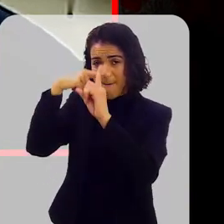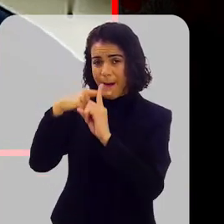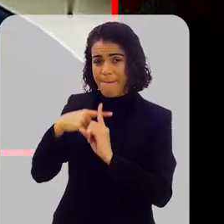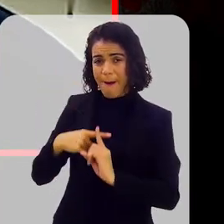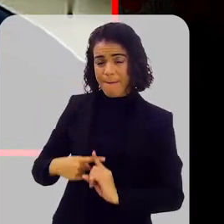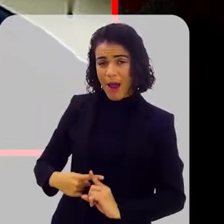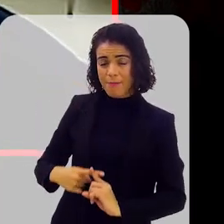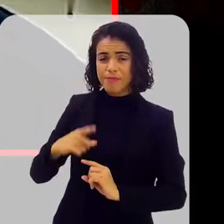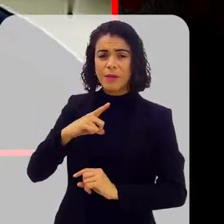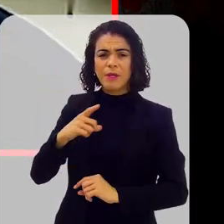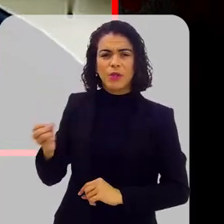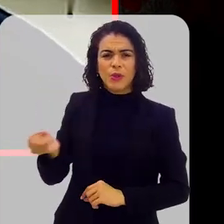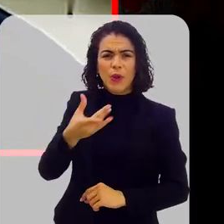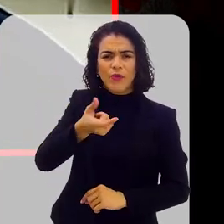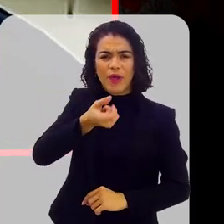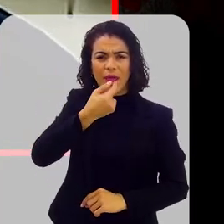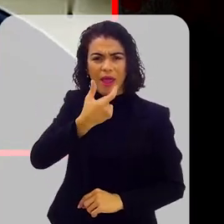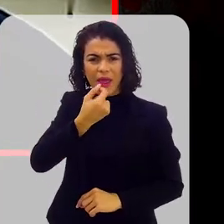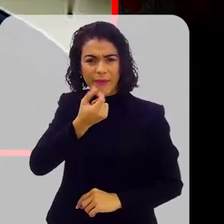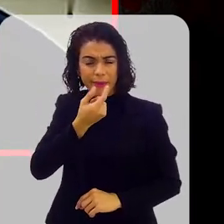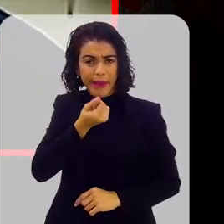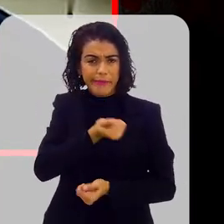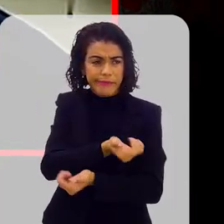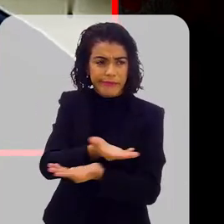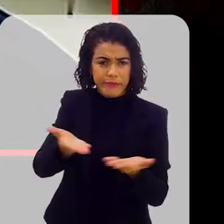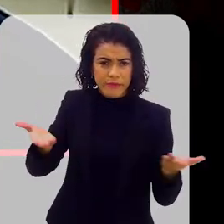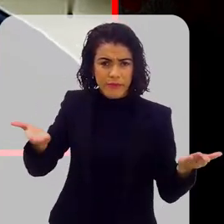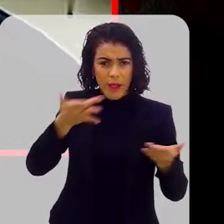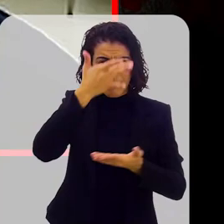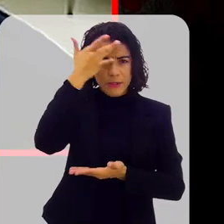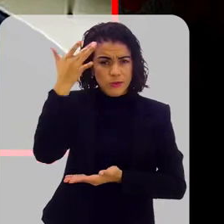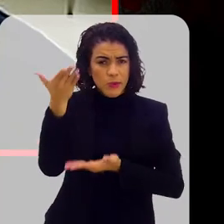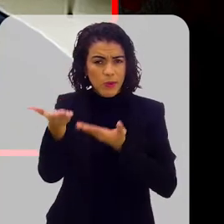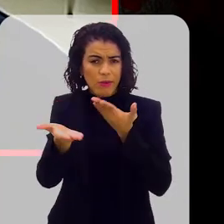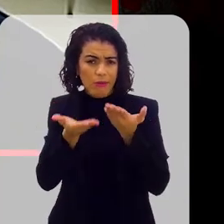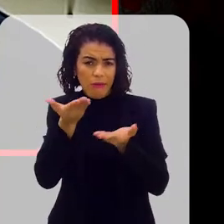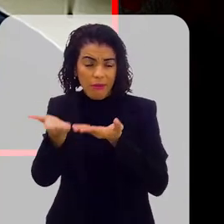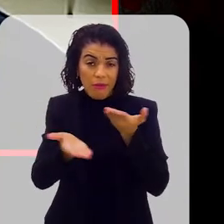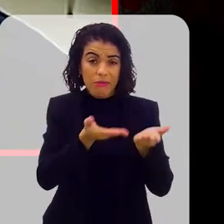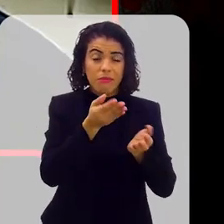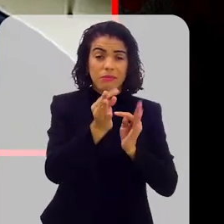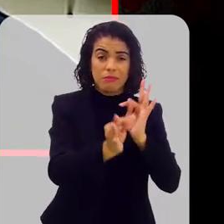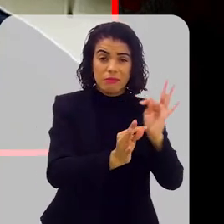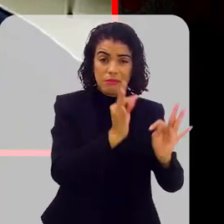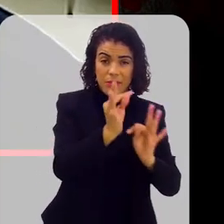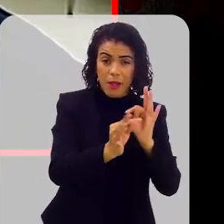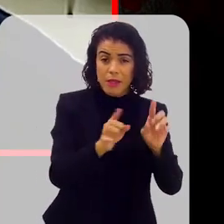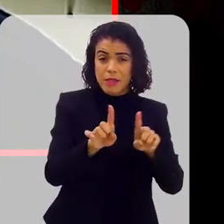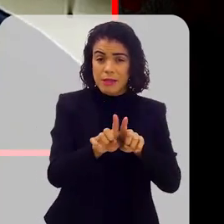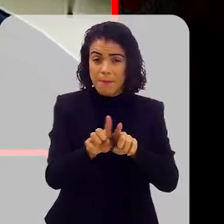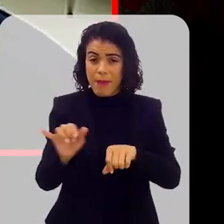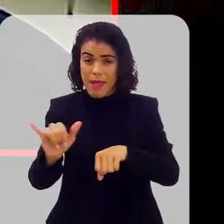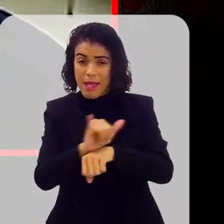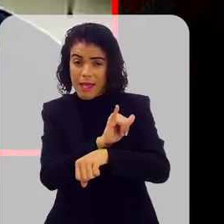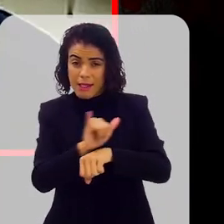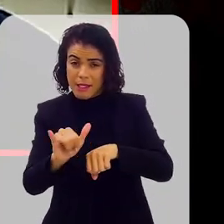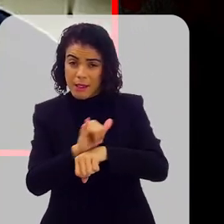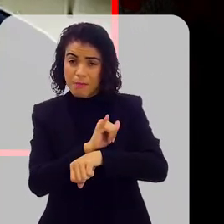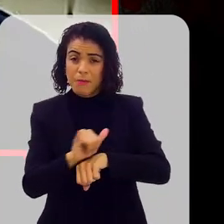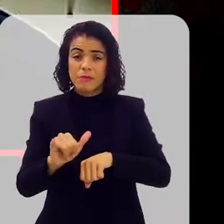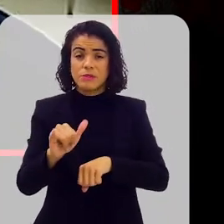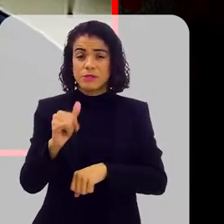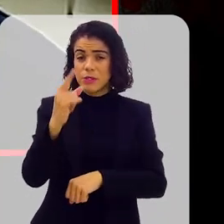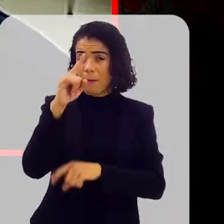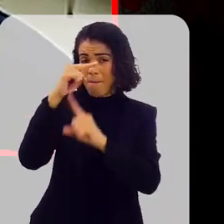e juntando isso tudo com as novas drogas que a gente tem hoje para oferecer para os pacientes da quimioterapia, com técnicas